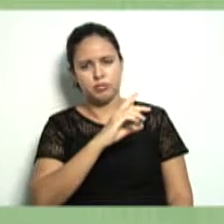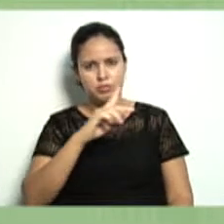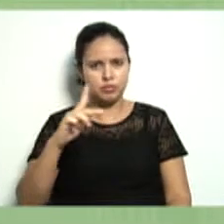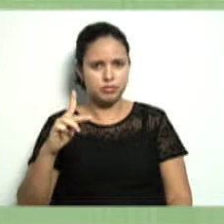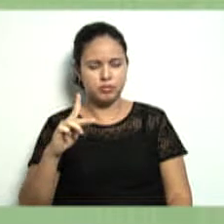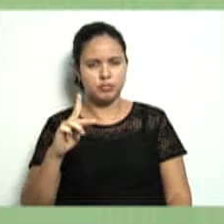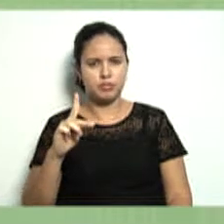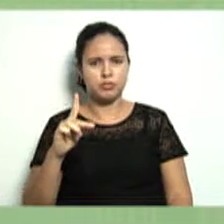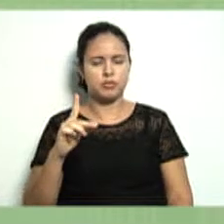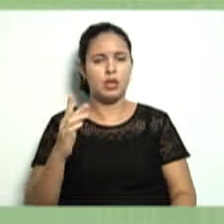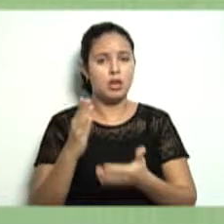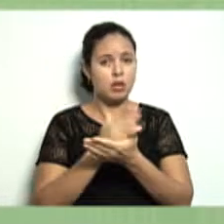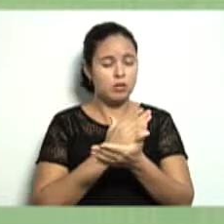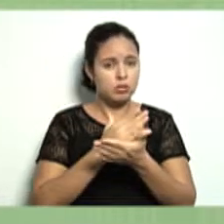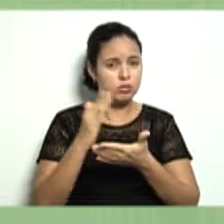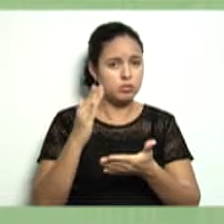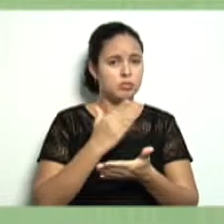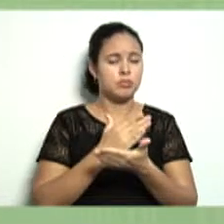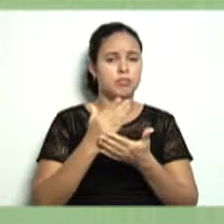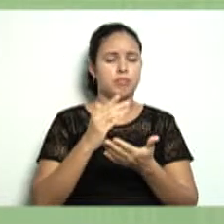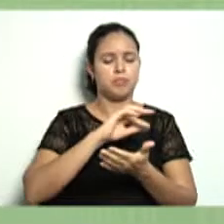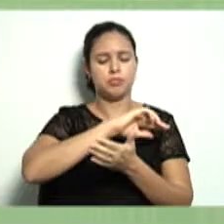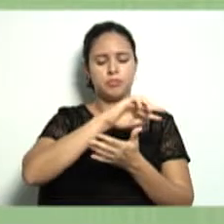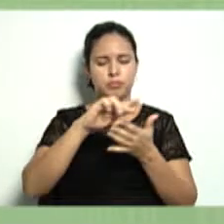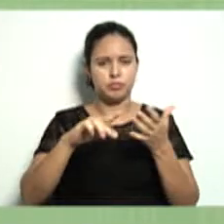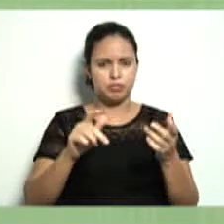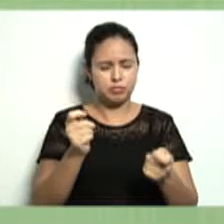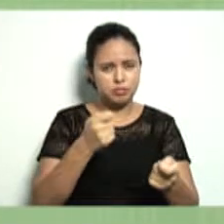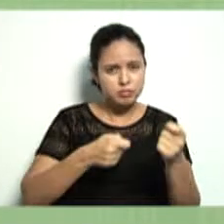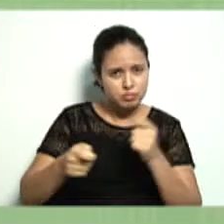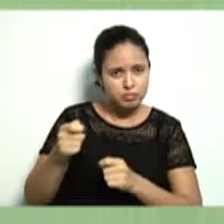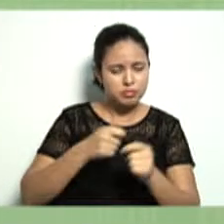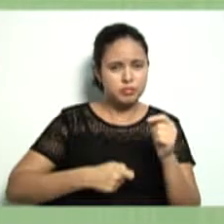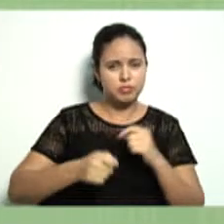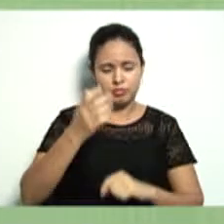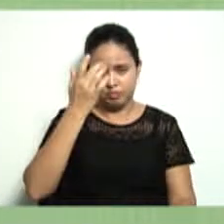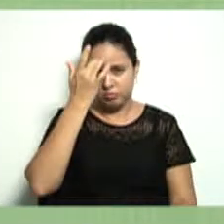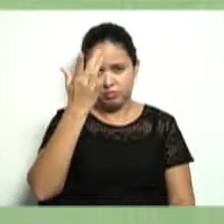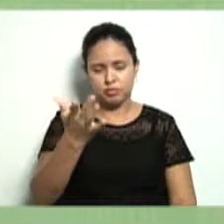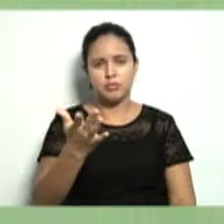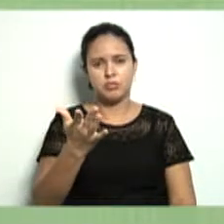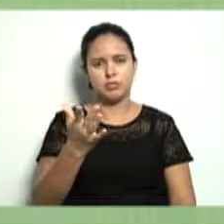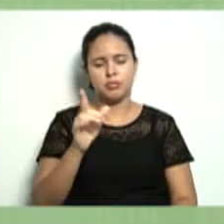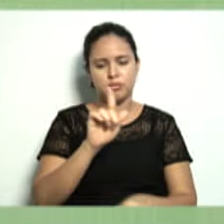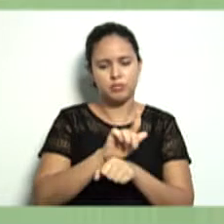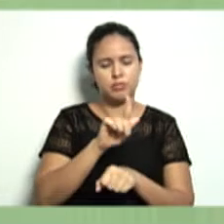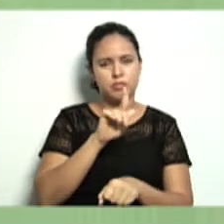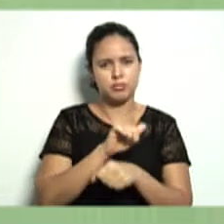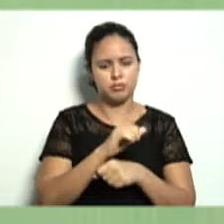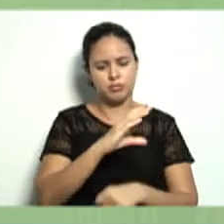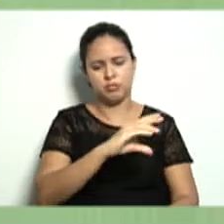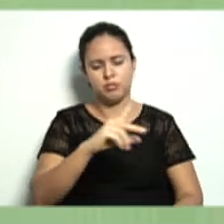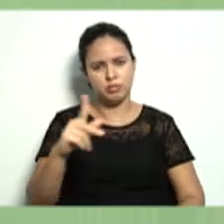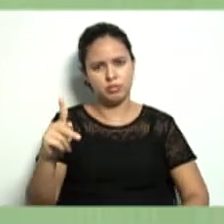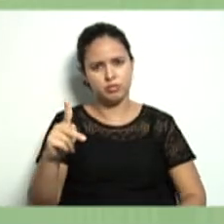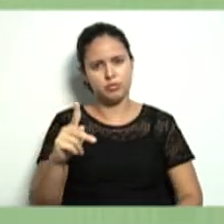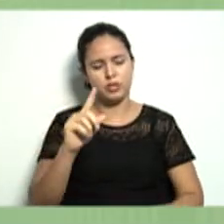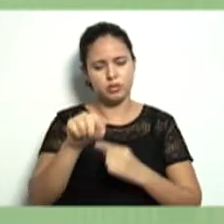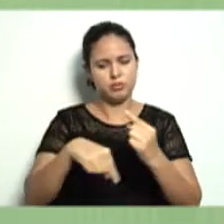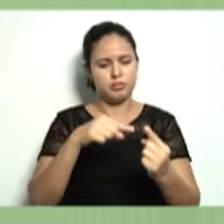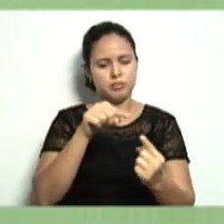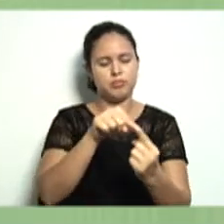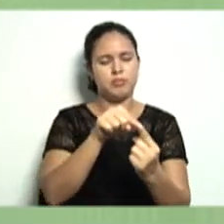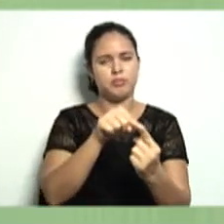e algumas coisas de controle também que vão facilitar em relação à gestão da cooperativa. Os